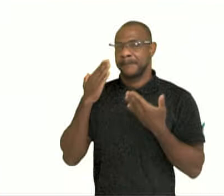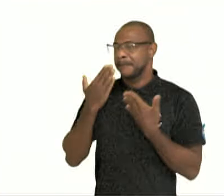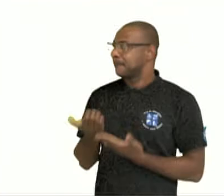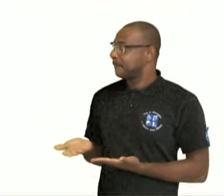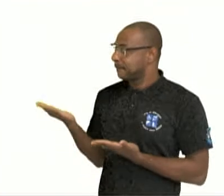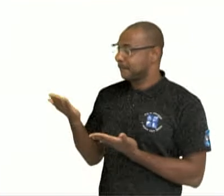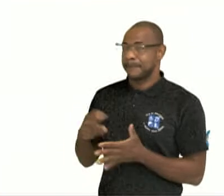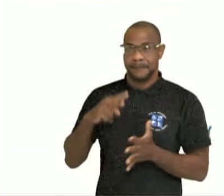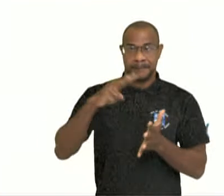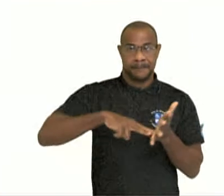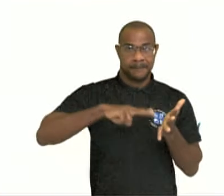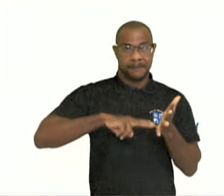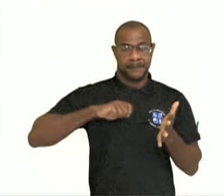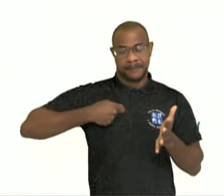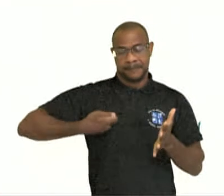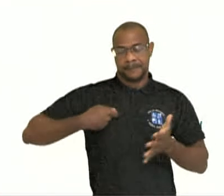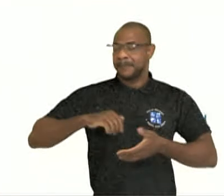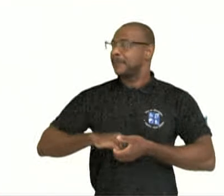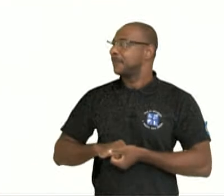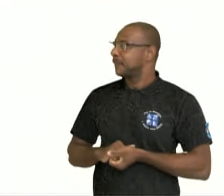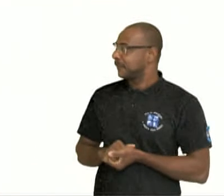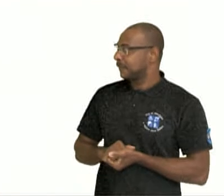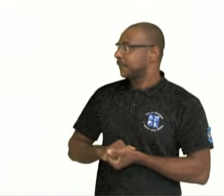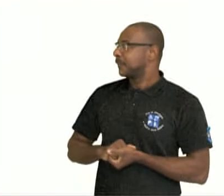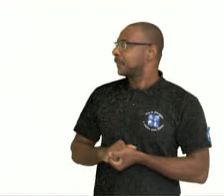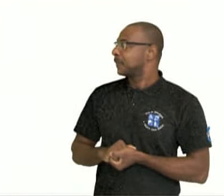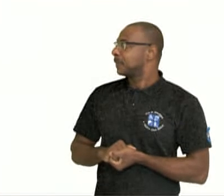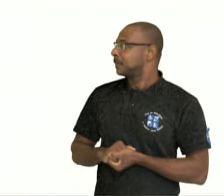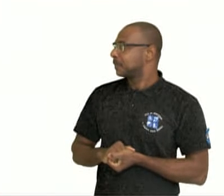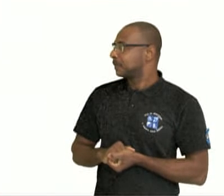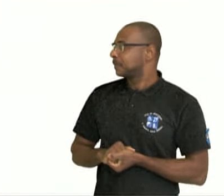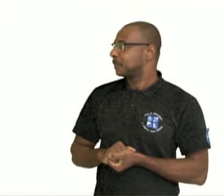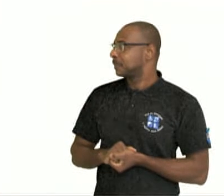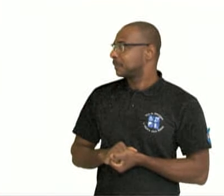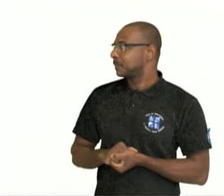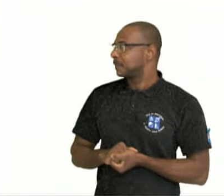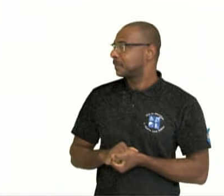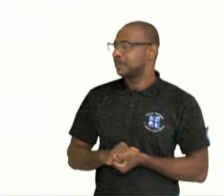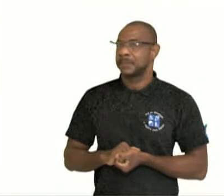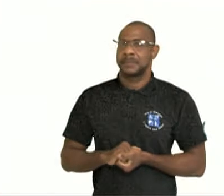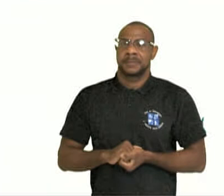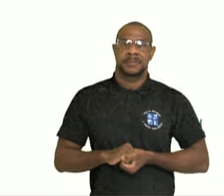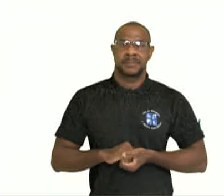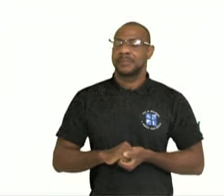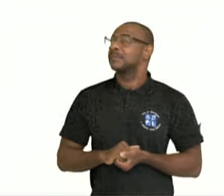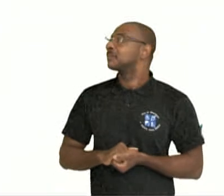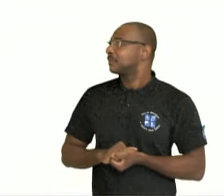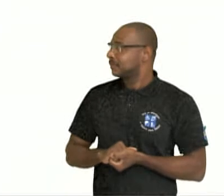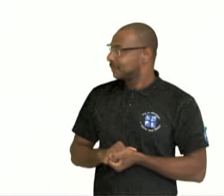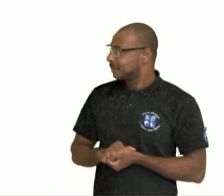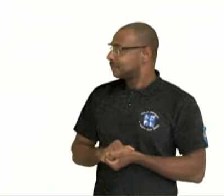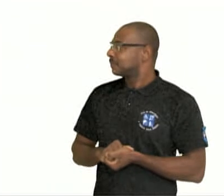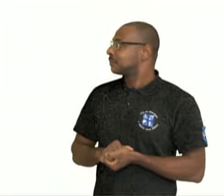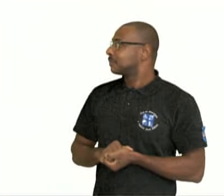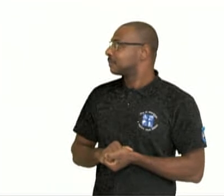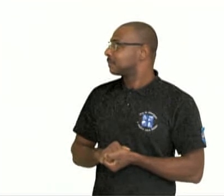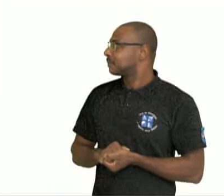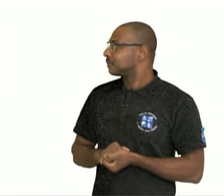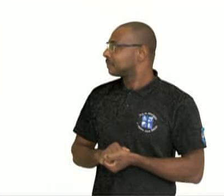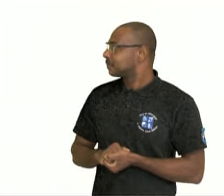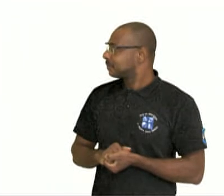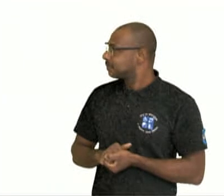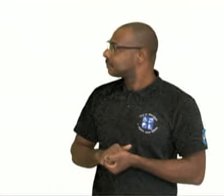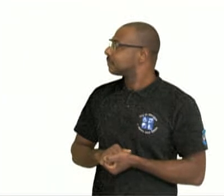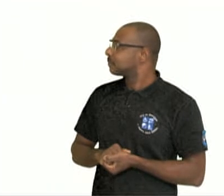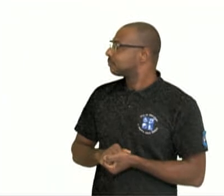formen parte de ese viejo cliché del núcleo familiar, formado por una madre dedicada, un padre trabajador e